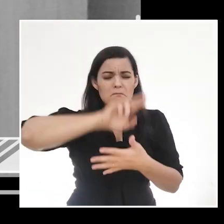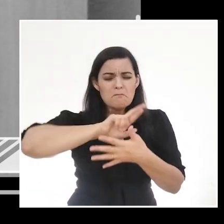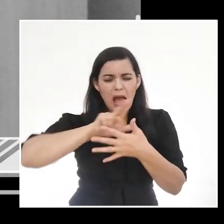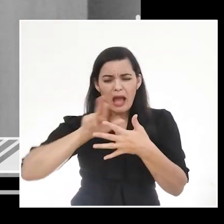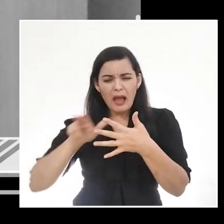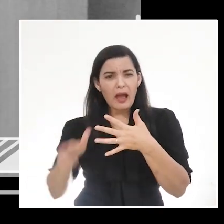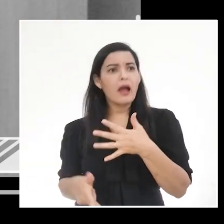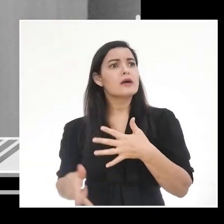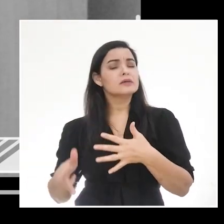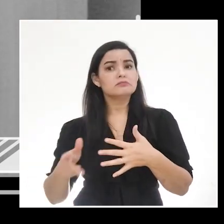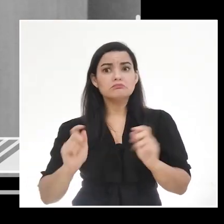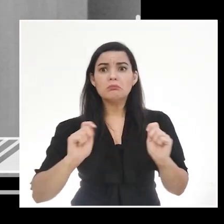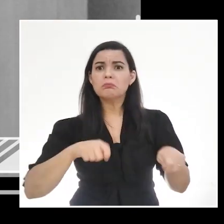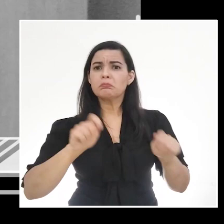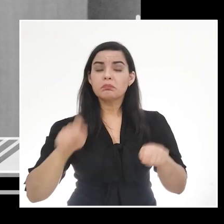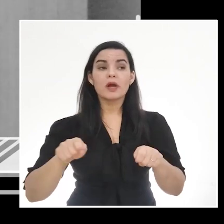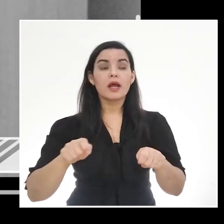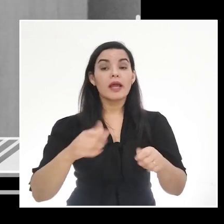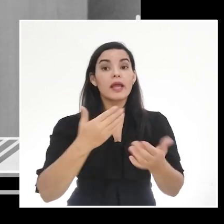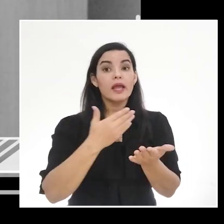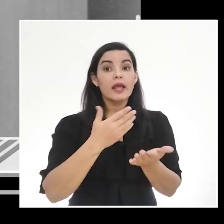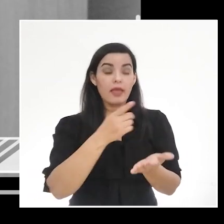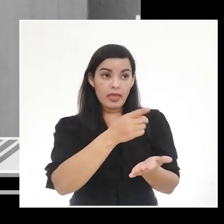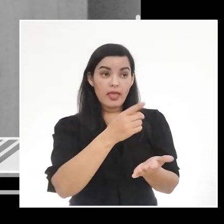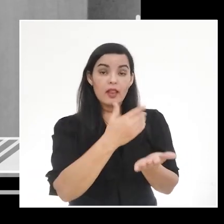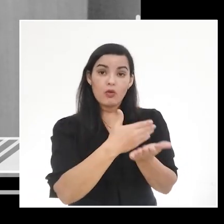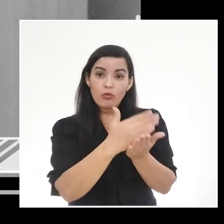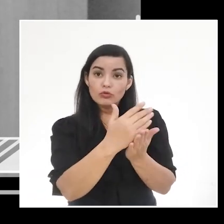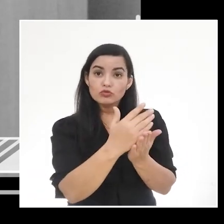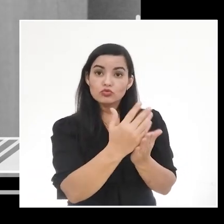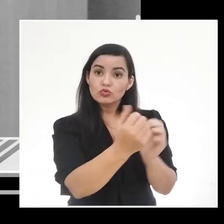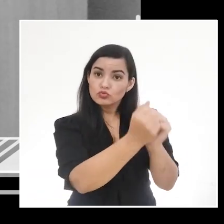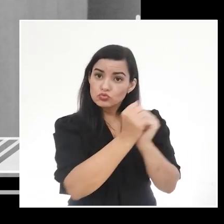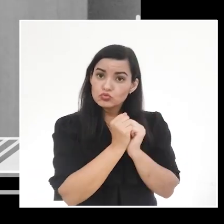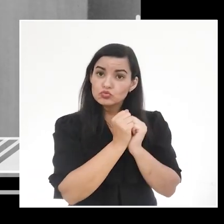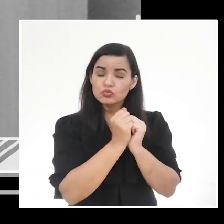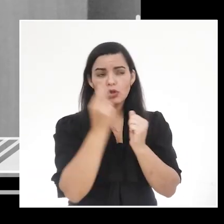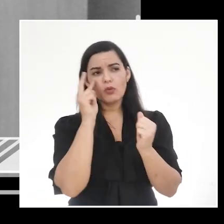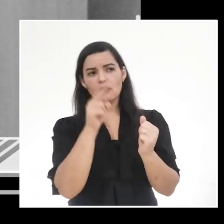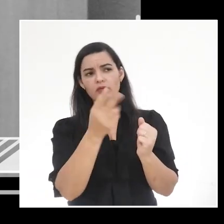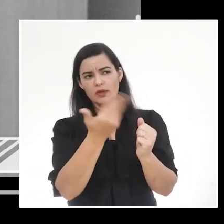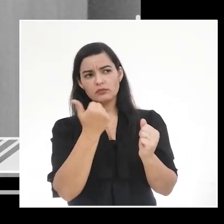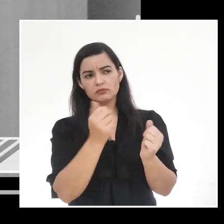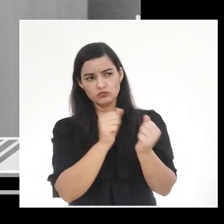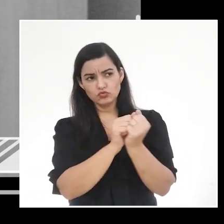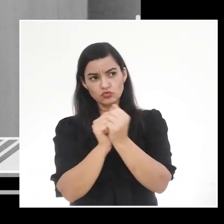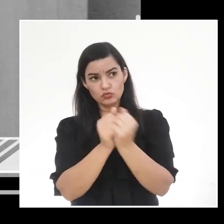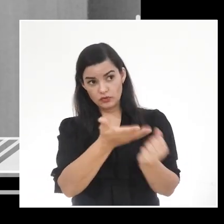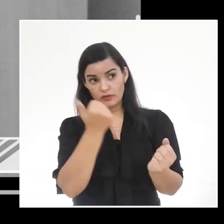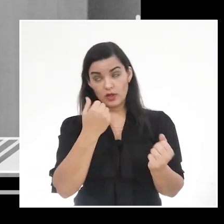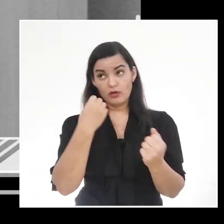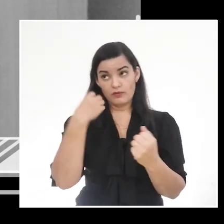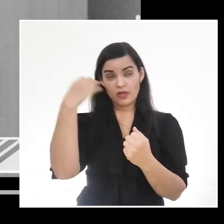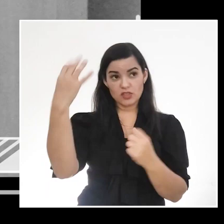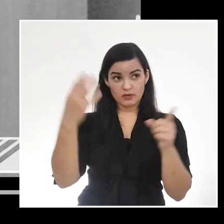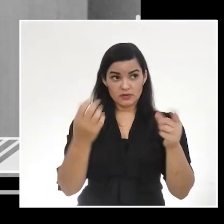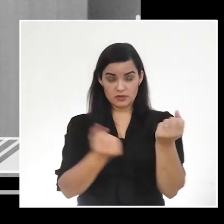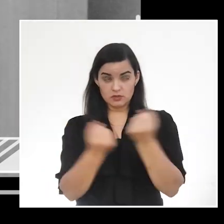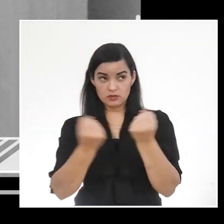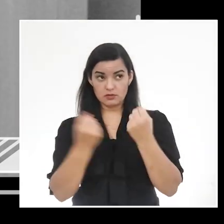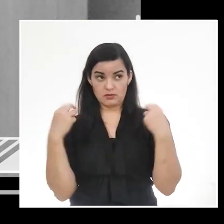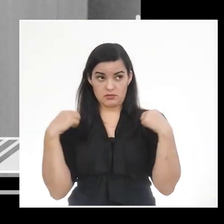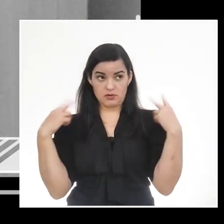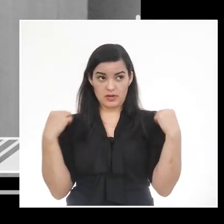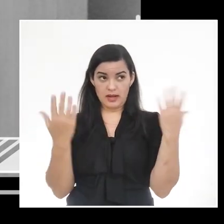extremamente talentosa, extremamente. Eu não conheço ninguém tão talentoso como o Paulinho. E o Paulinho começou a andar comigo assim, eu olhei para ele